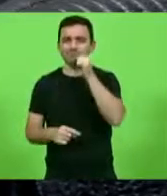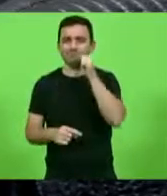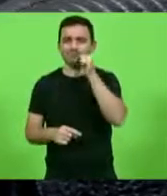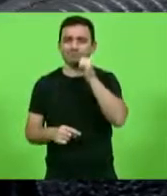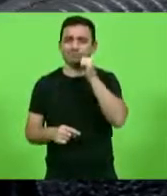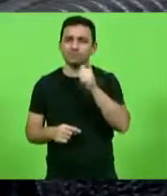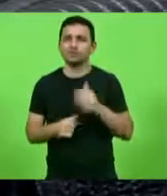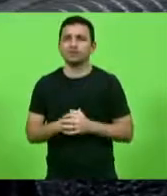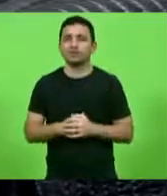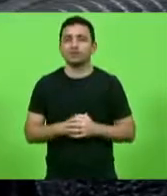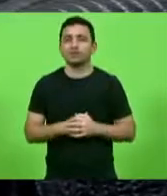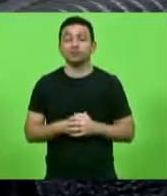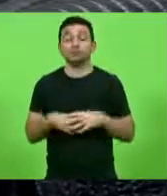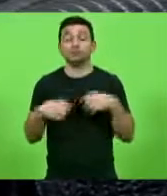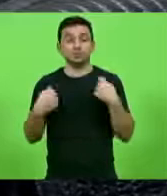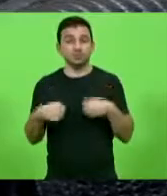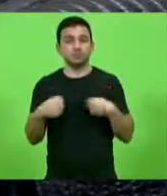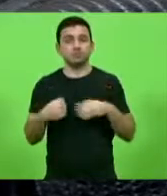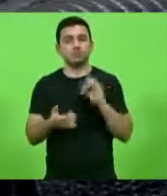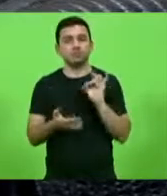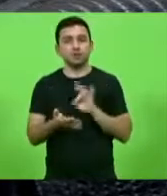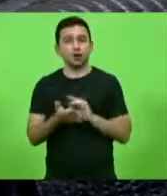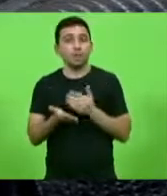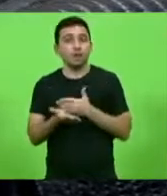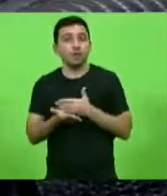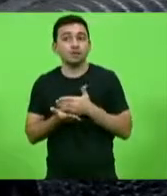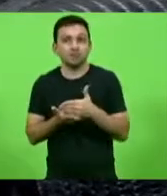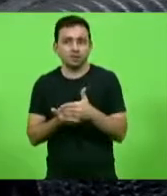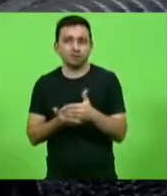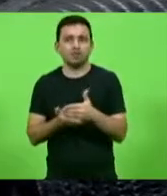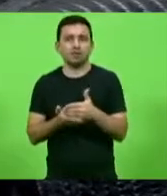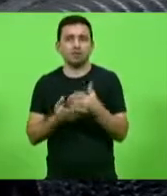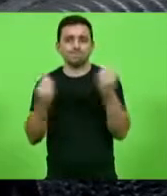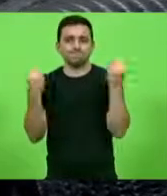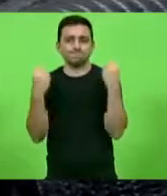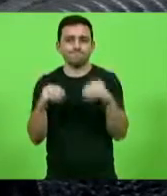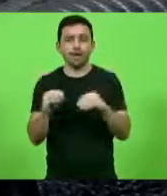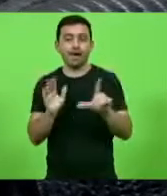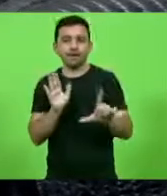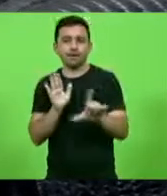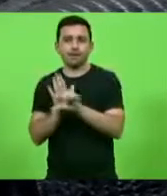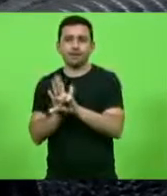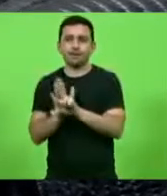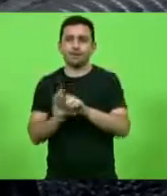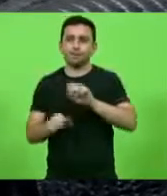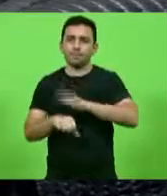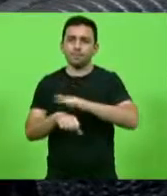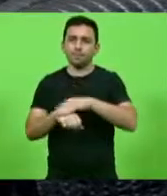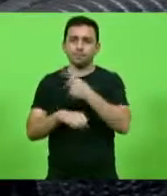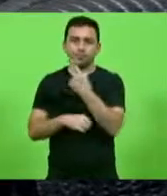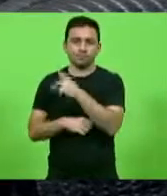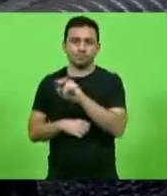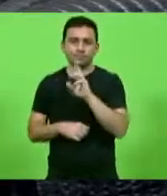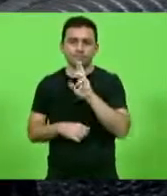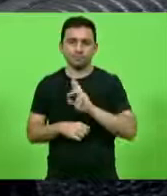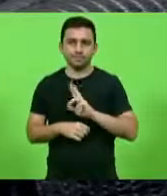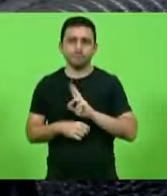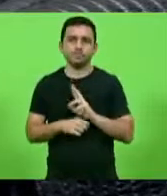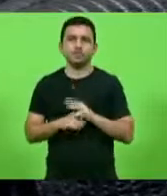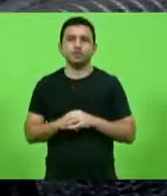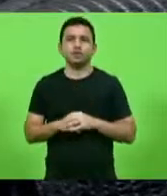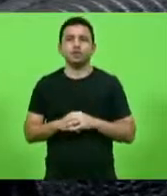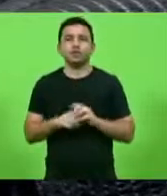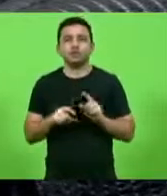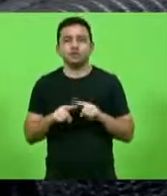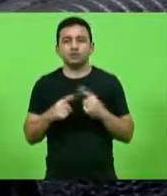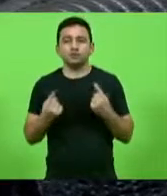desde que partamos, de fato, da implementação da lei proposta pelo deputado Rodrigo Minotto. E penso que nós